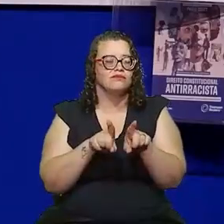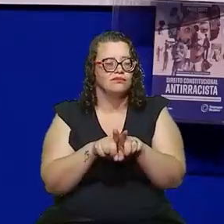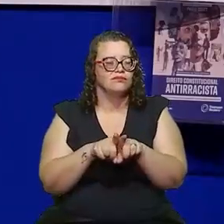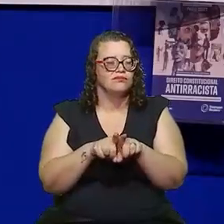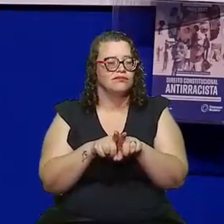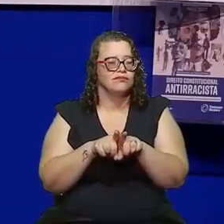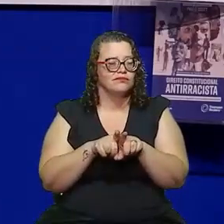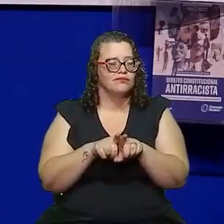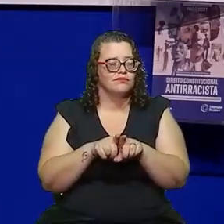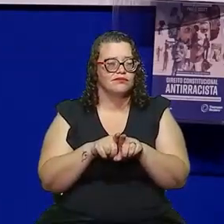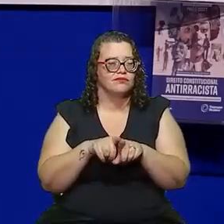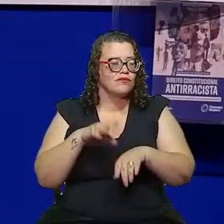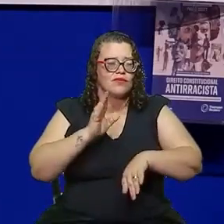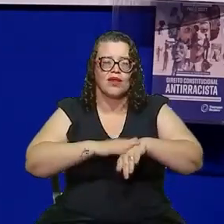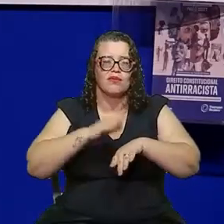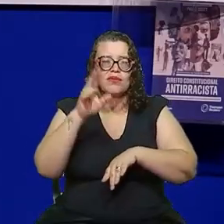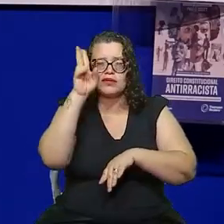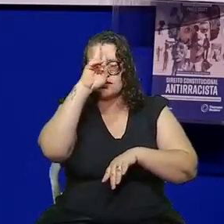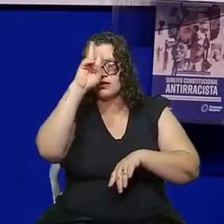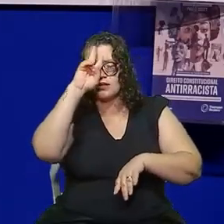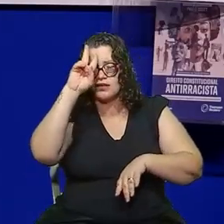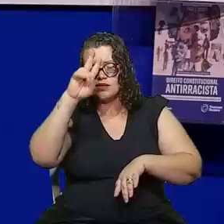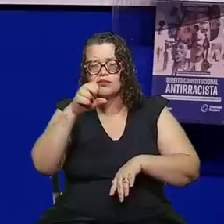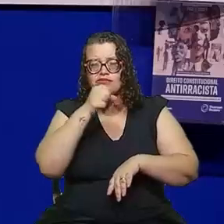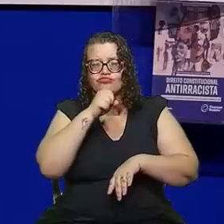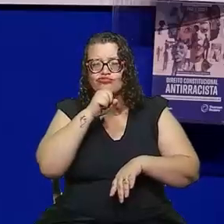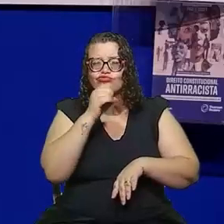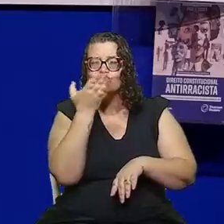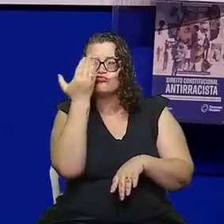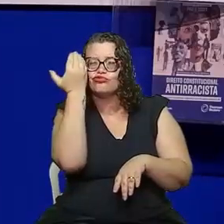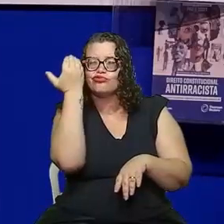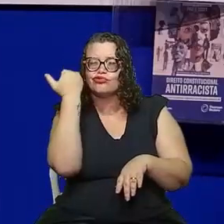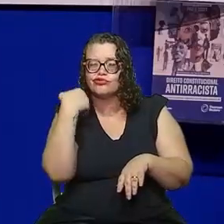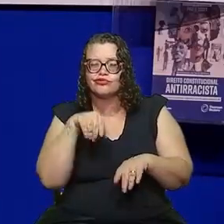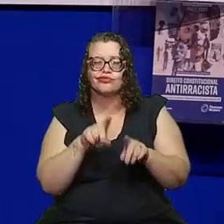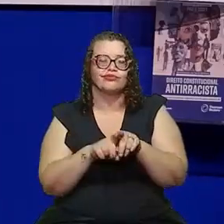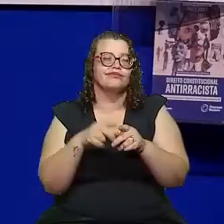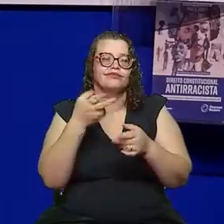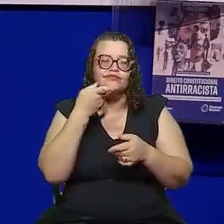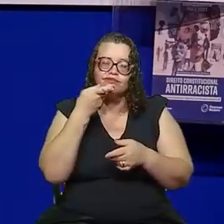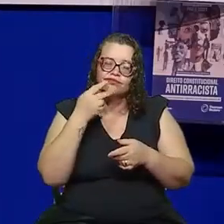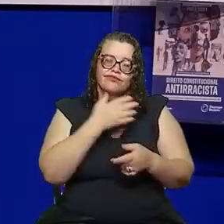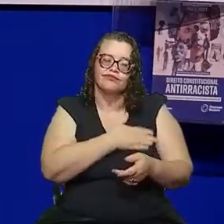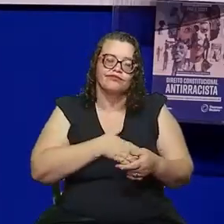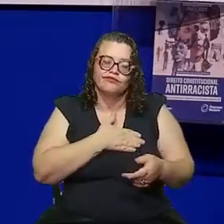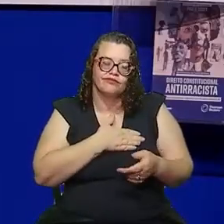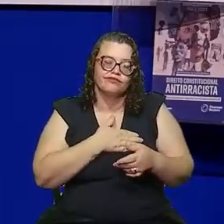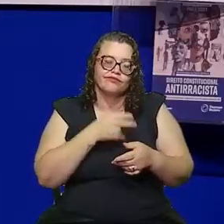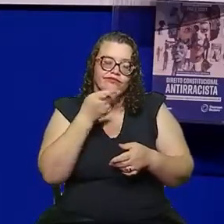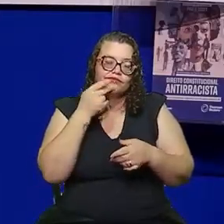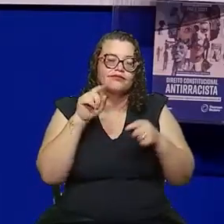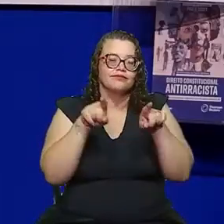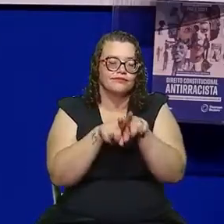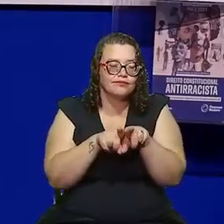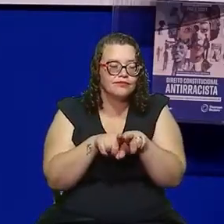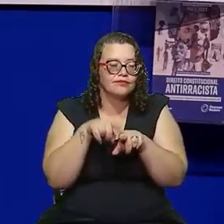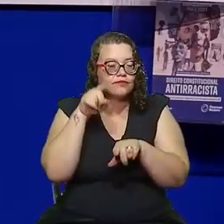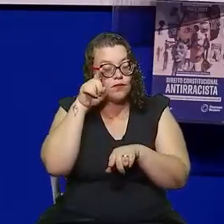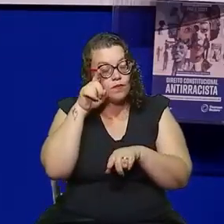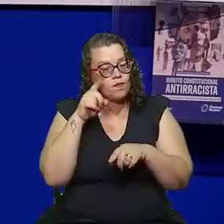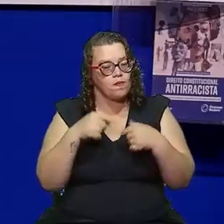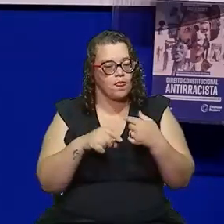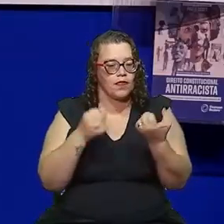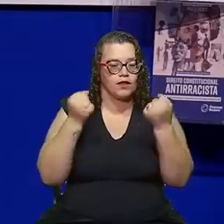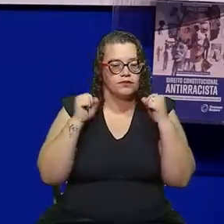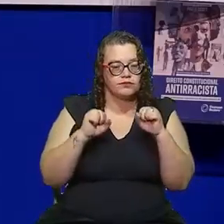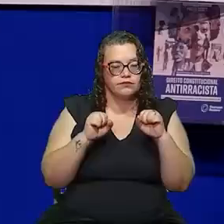mais lembra do passado. E eu gosto de contar essas coisas, inclusive porque